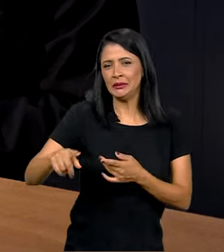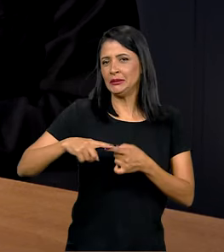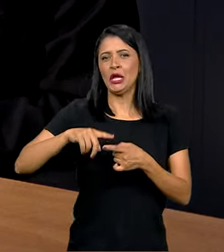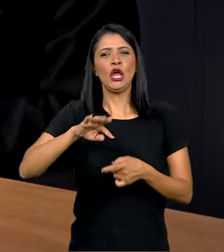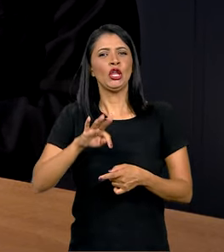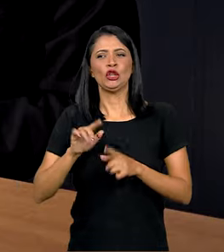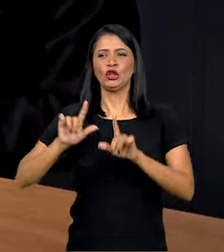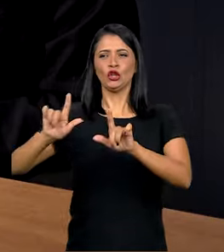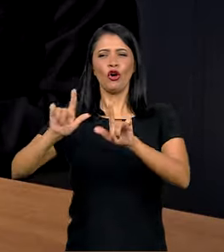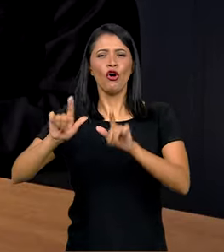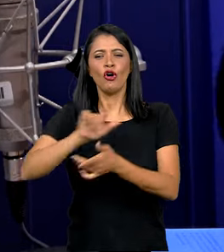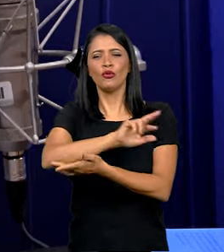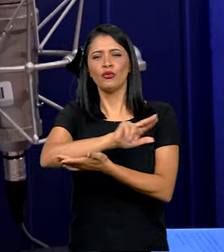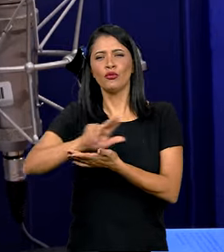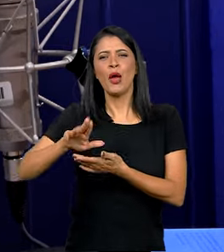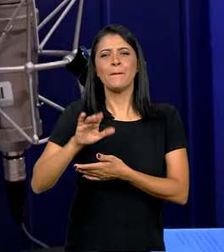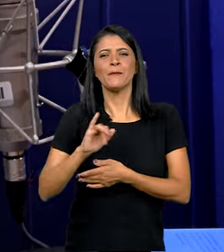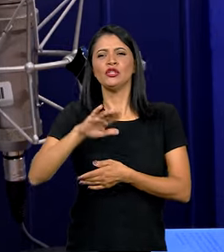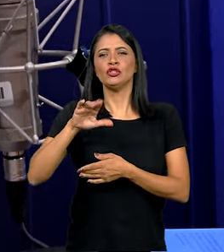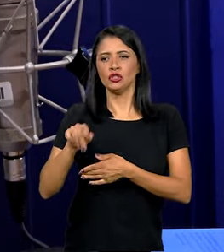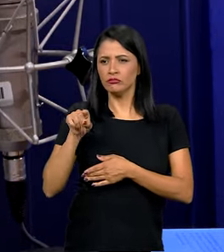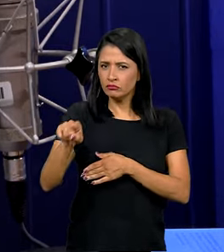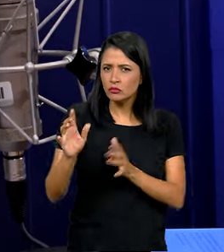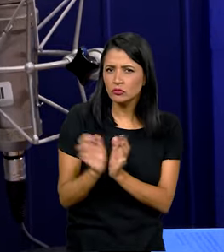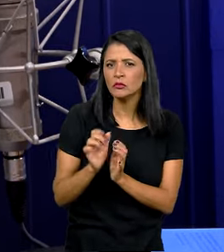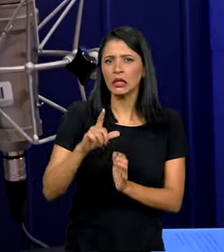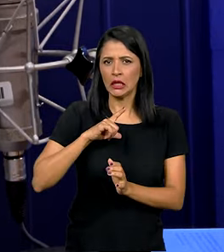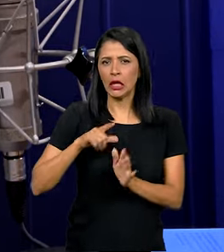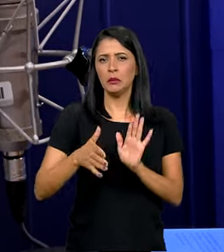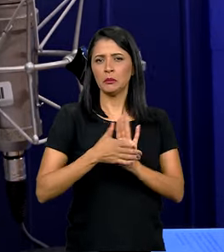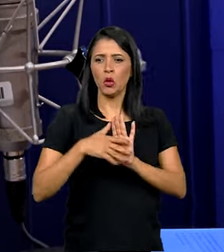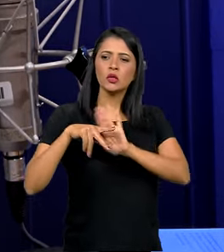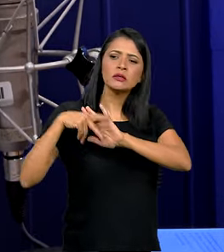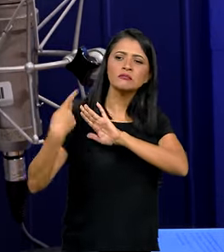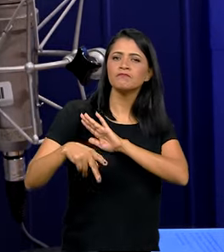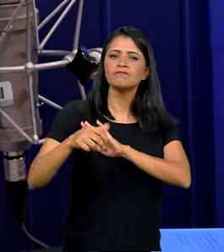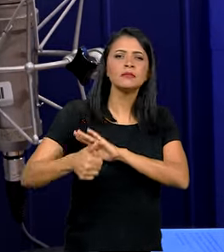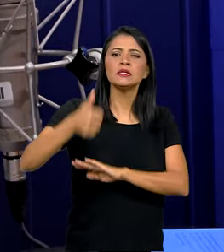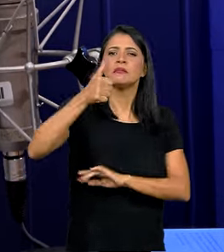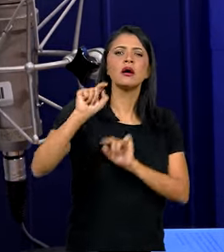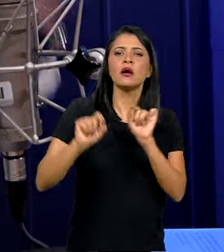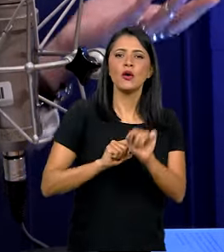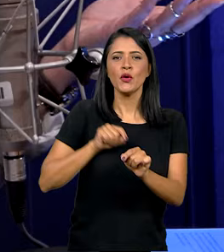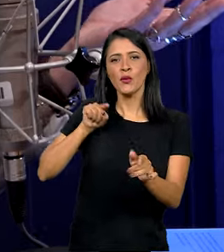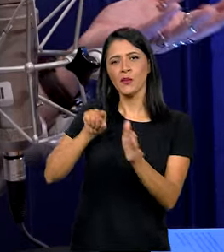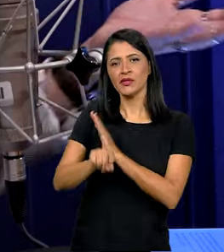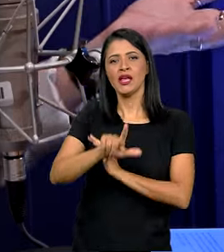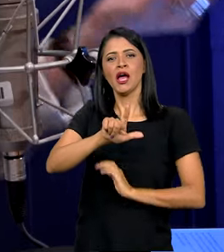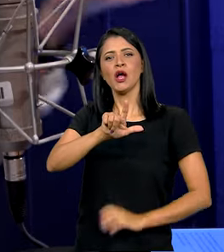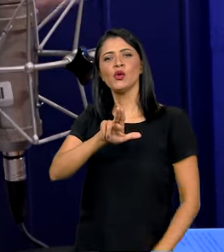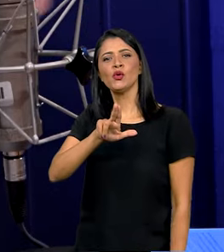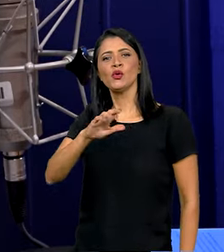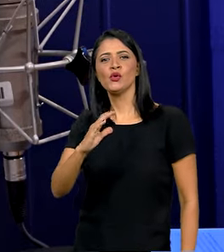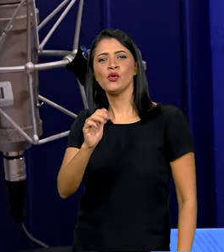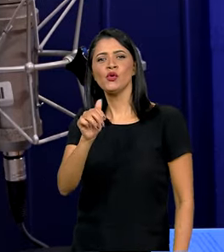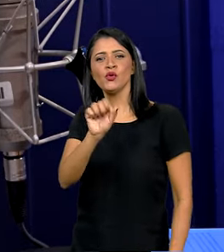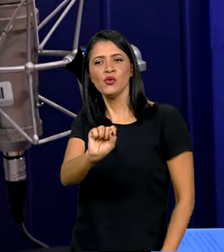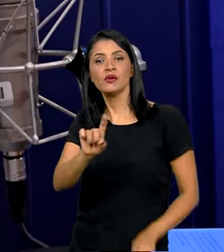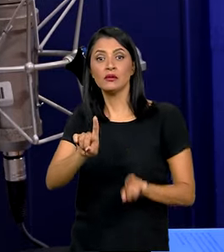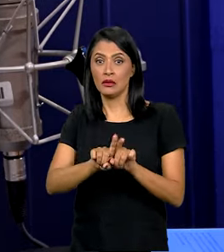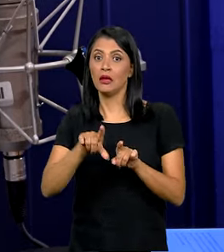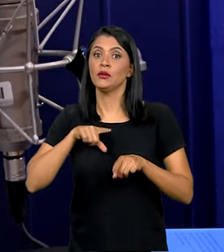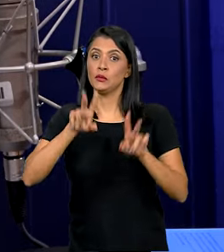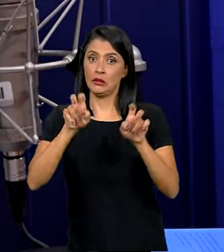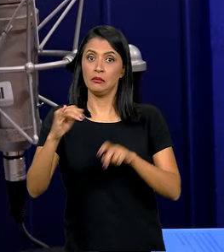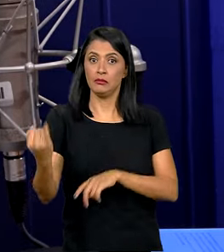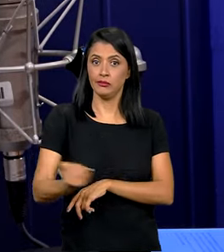beijim o grupo já tem também as suas propostas prioritárias e eu queria começar pelo Lucas que traz também pra gente um